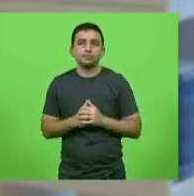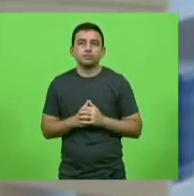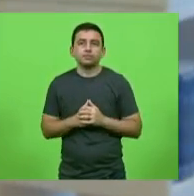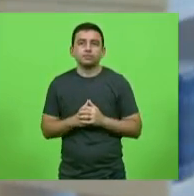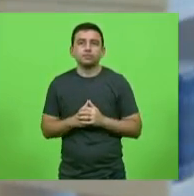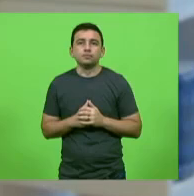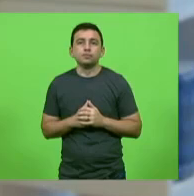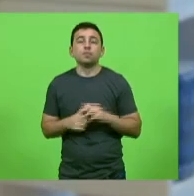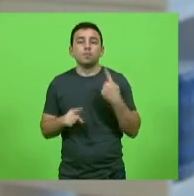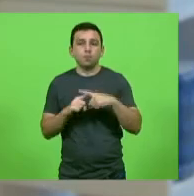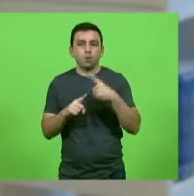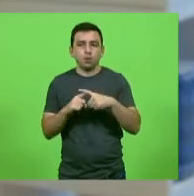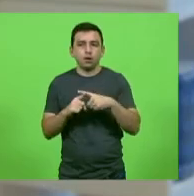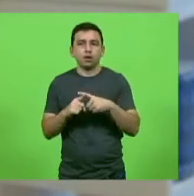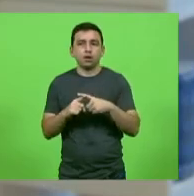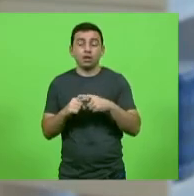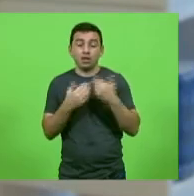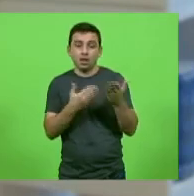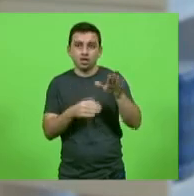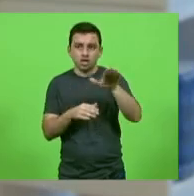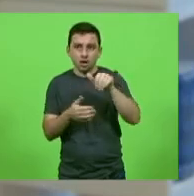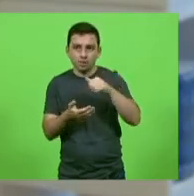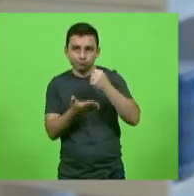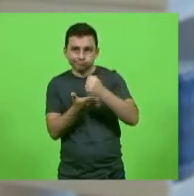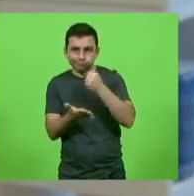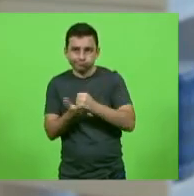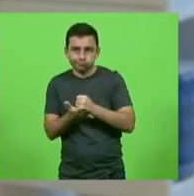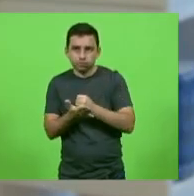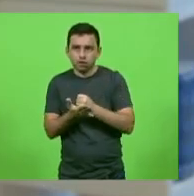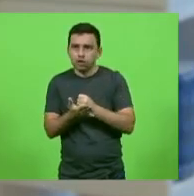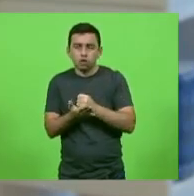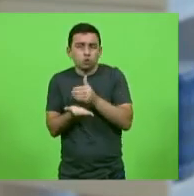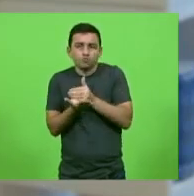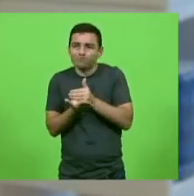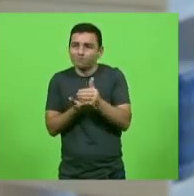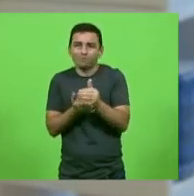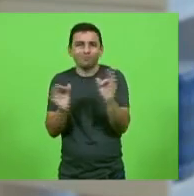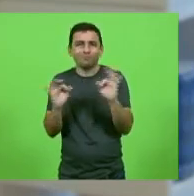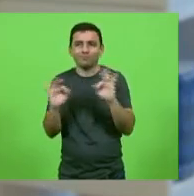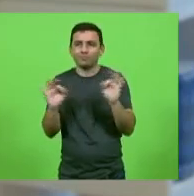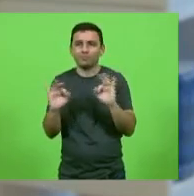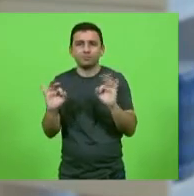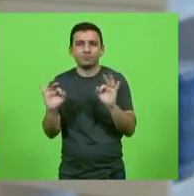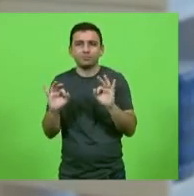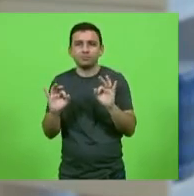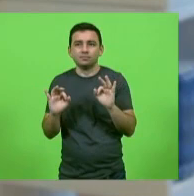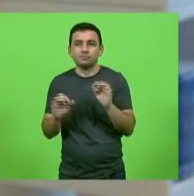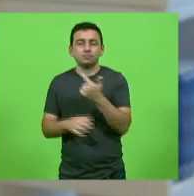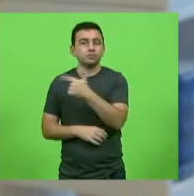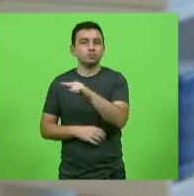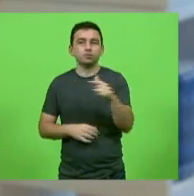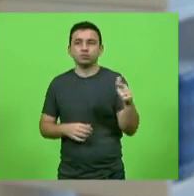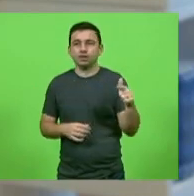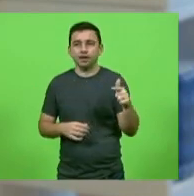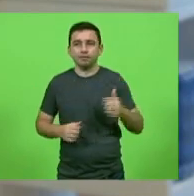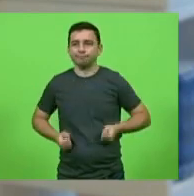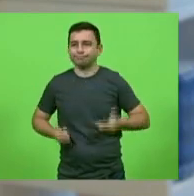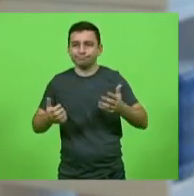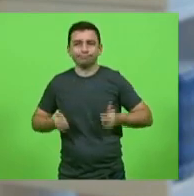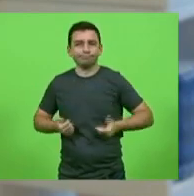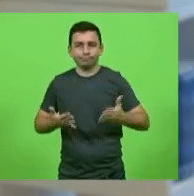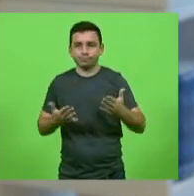porque referida a contratação sequer chegou a ser efetivada, excelências, inexistindo qualquer dispêndio de recursos